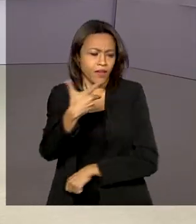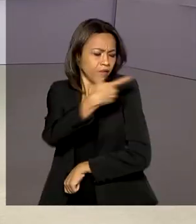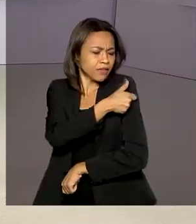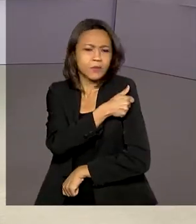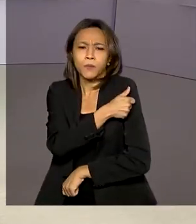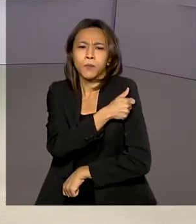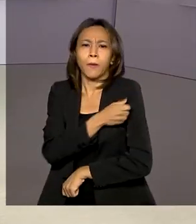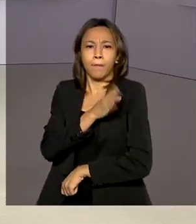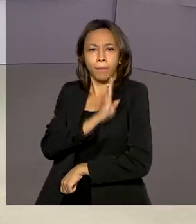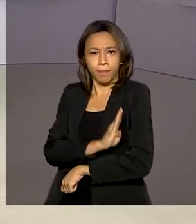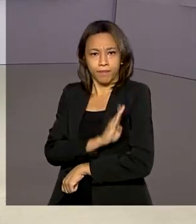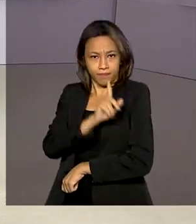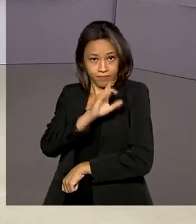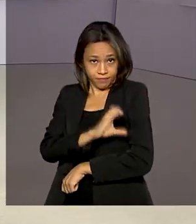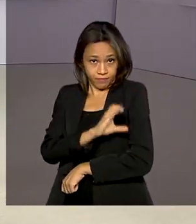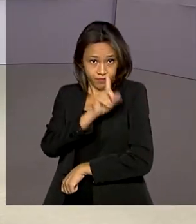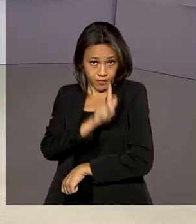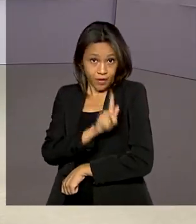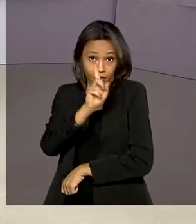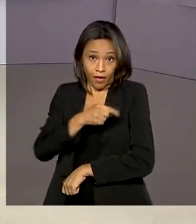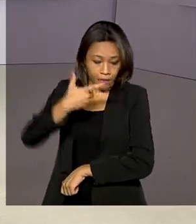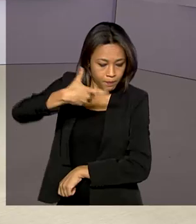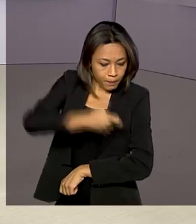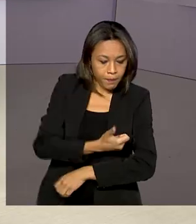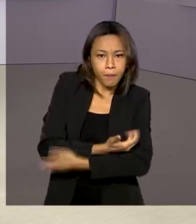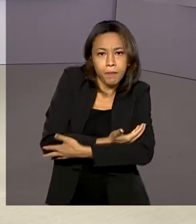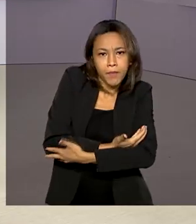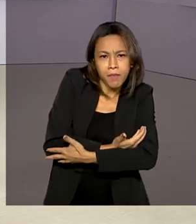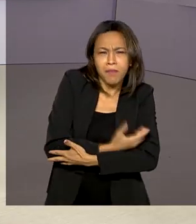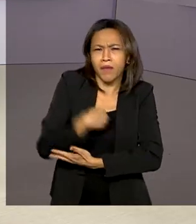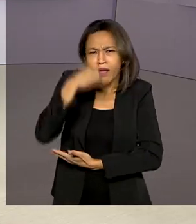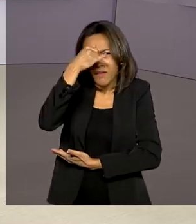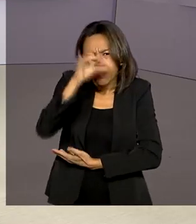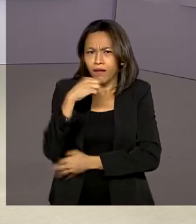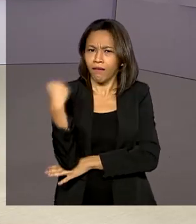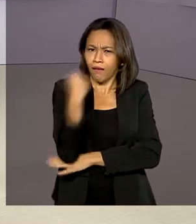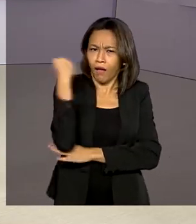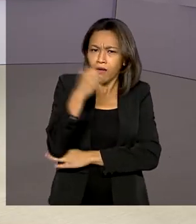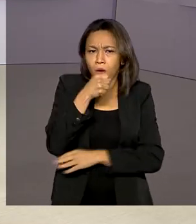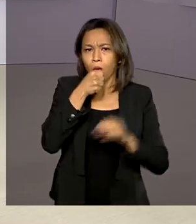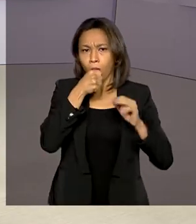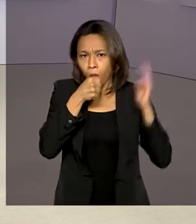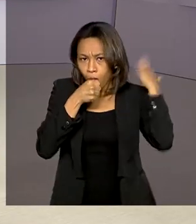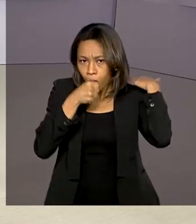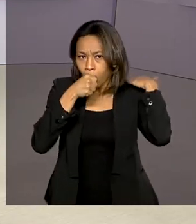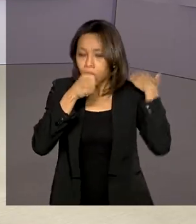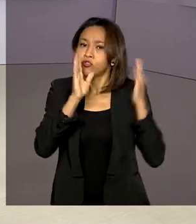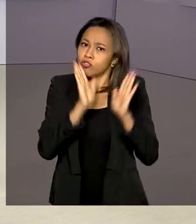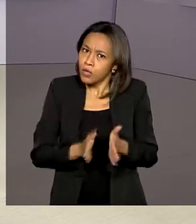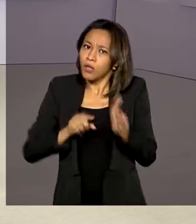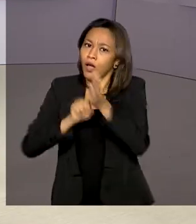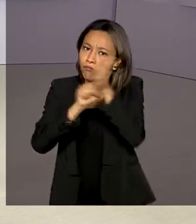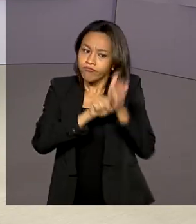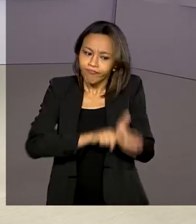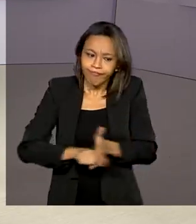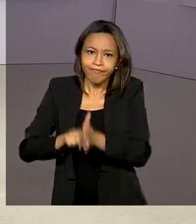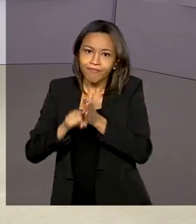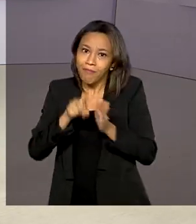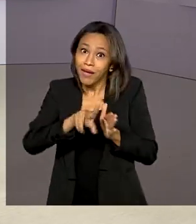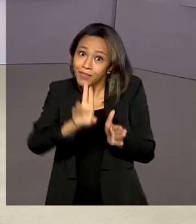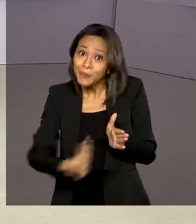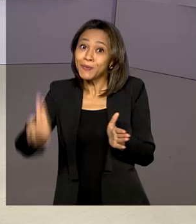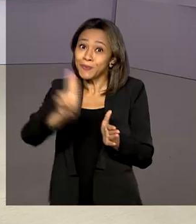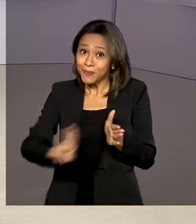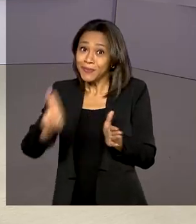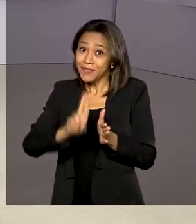BCG, que é aplicada em recém-nascidos para evitar formas graves de tuberculose, está sendo estudada também para a prevenção da